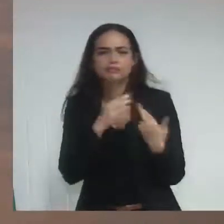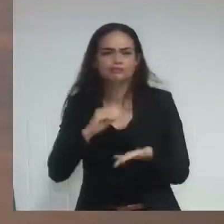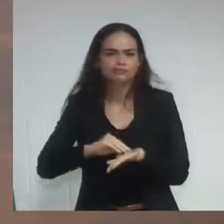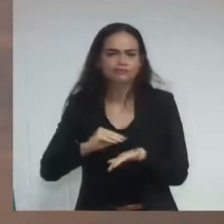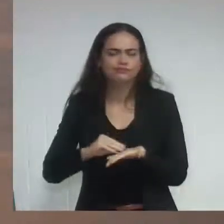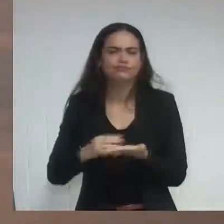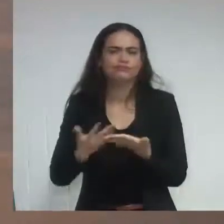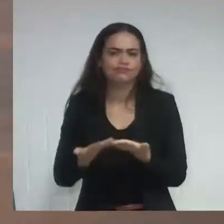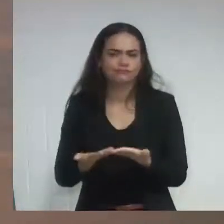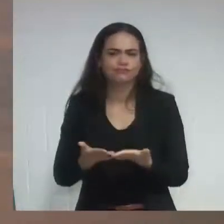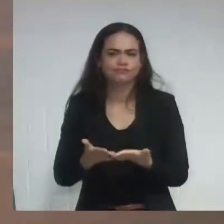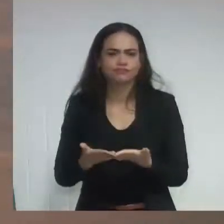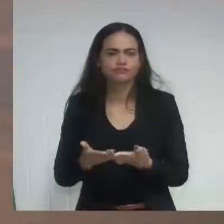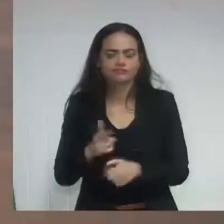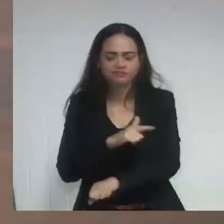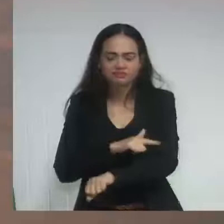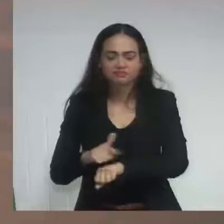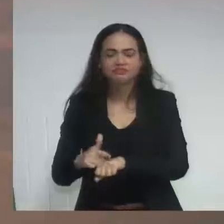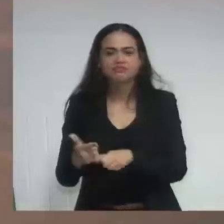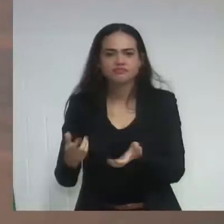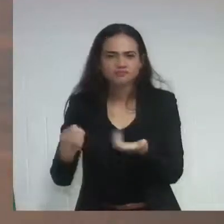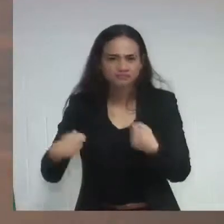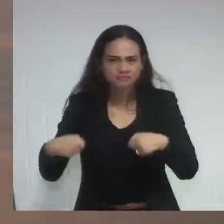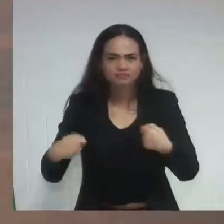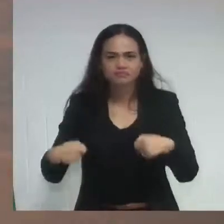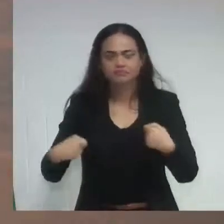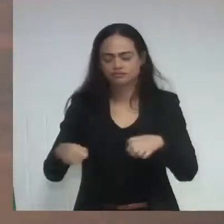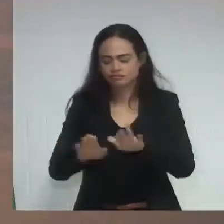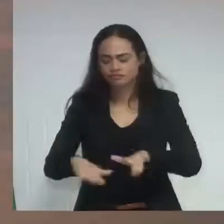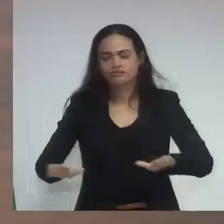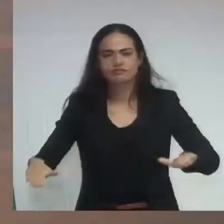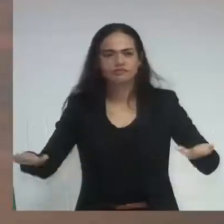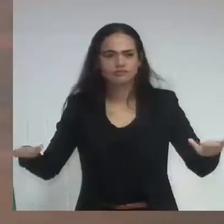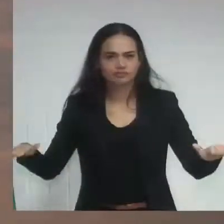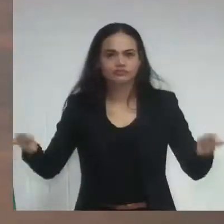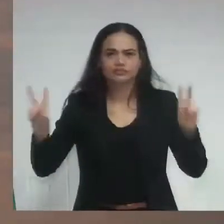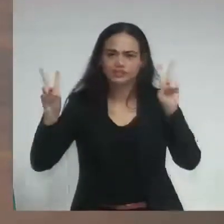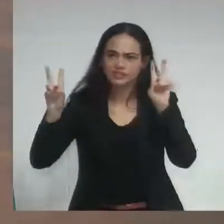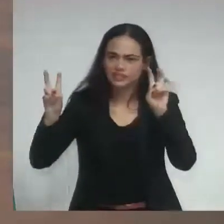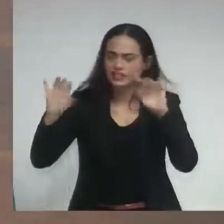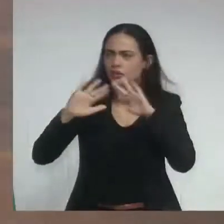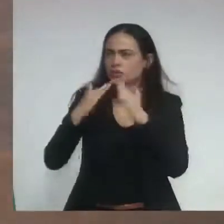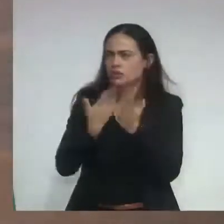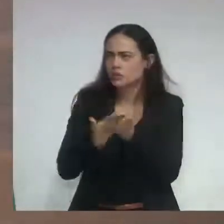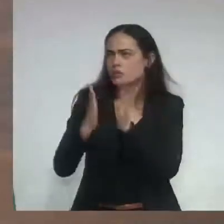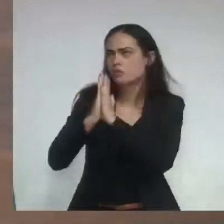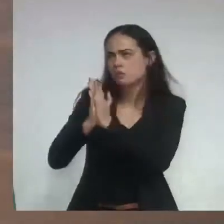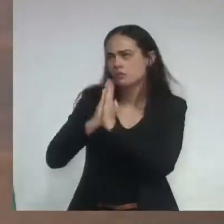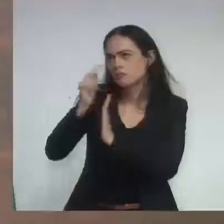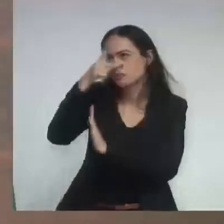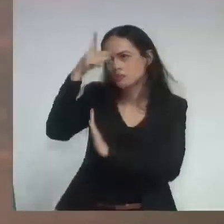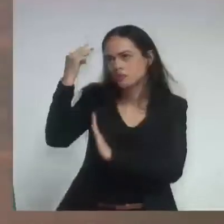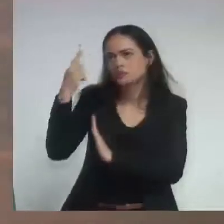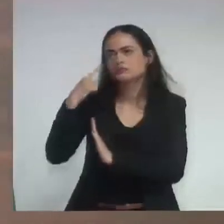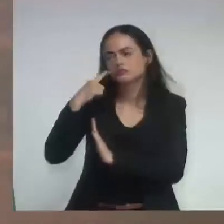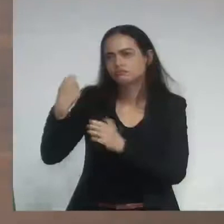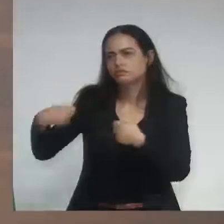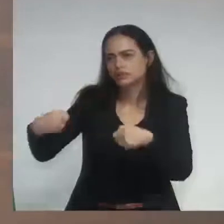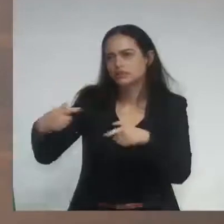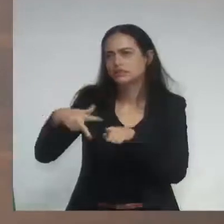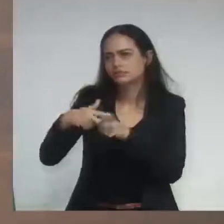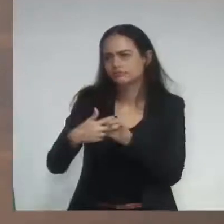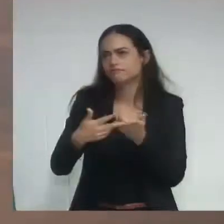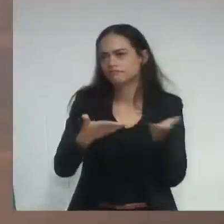Emília. Peço, portanto, uma ação do governo municipal em relação a essa questão que já é de longa data.